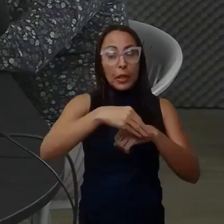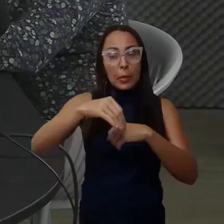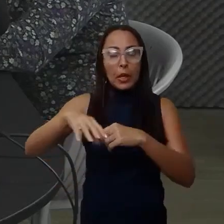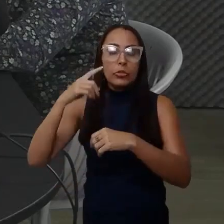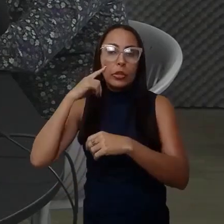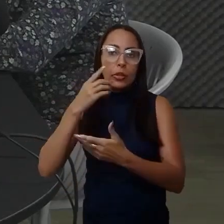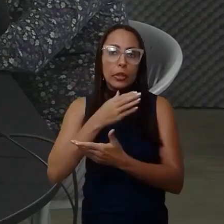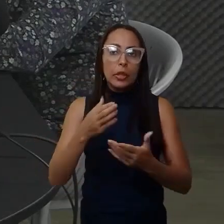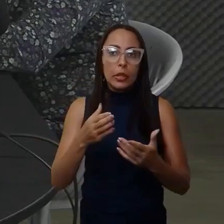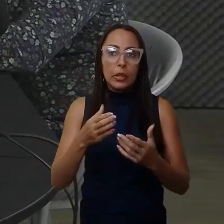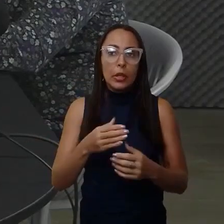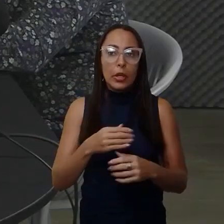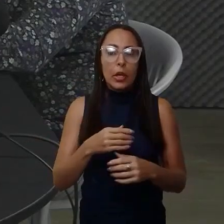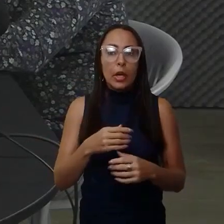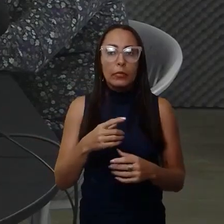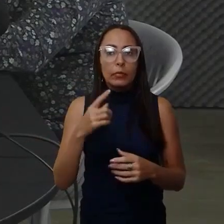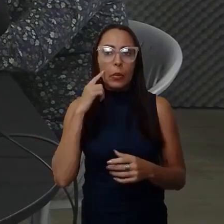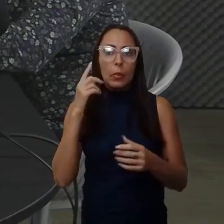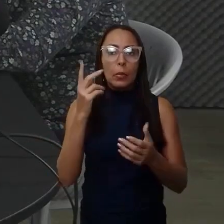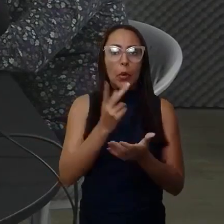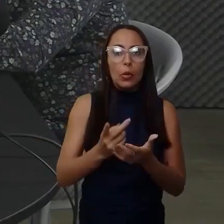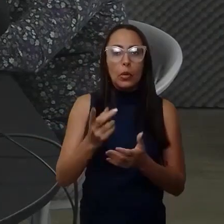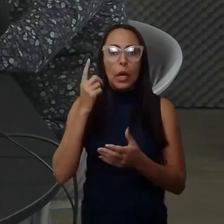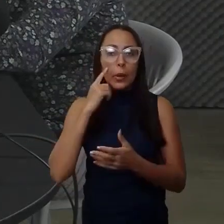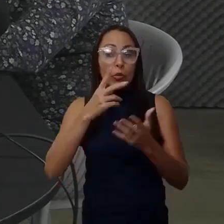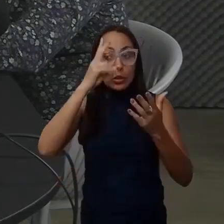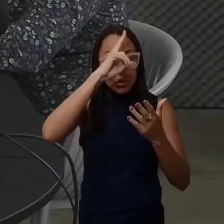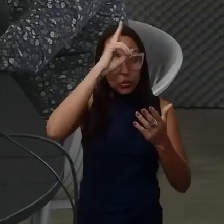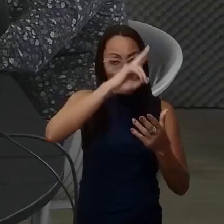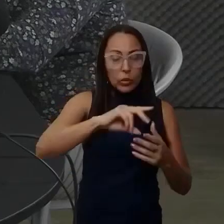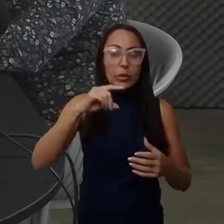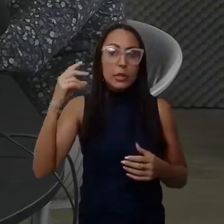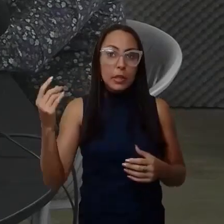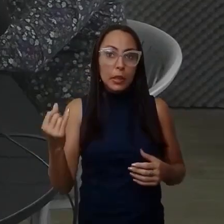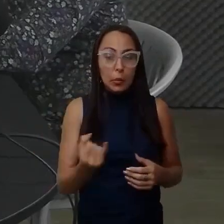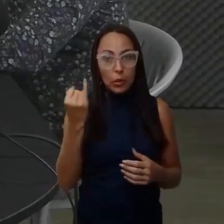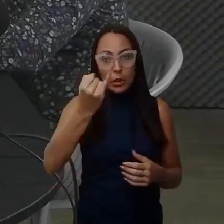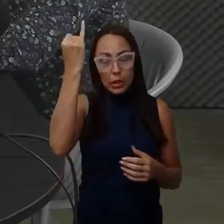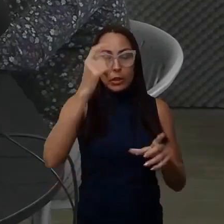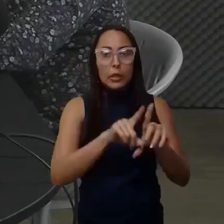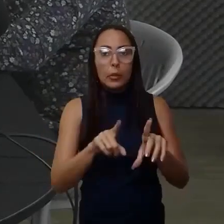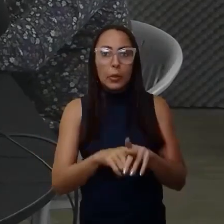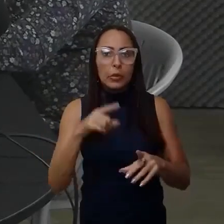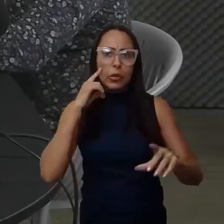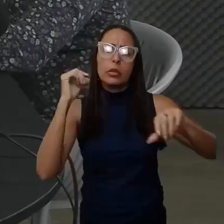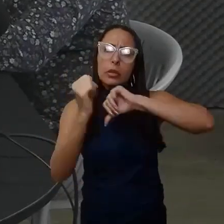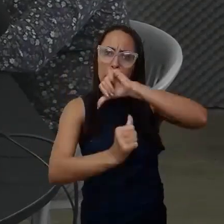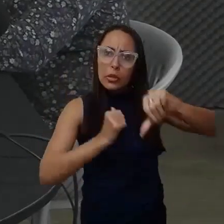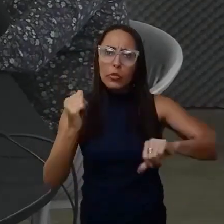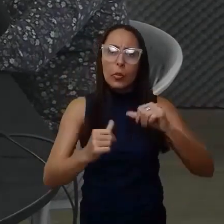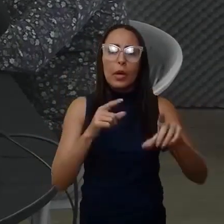fotográficas, então vamos procurar personagens históricos que são importantes e que têm material suficiente para a gente transformar em uma